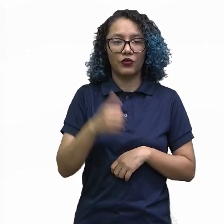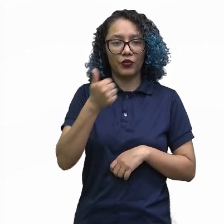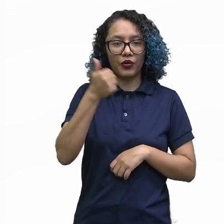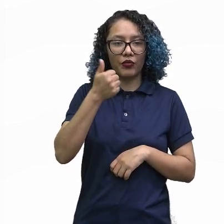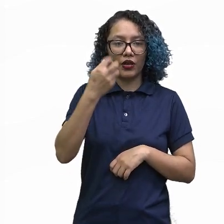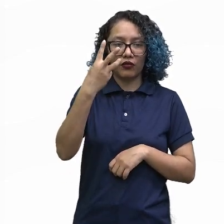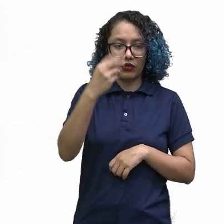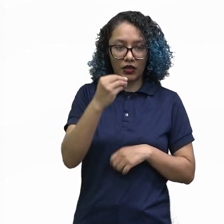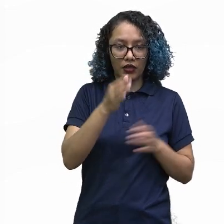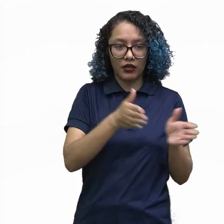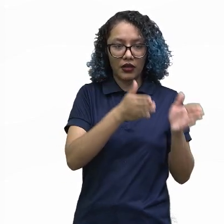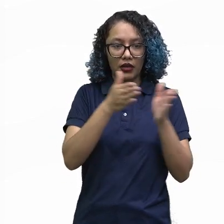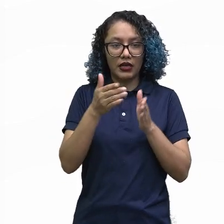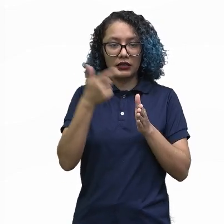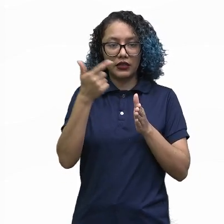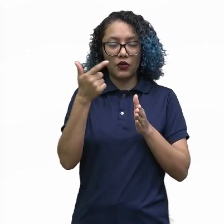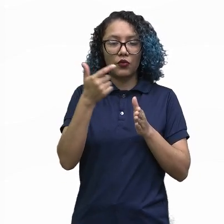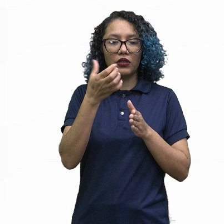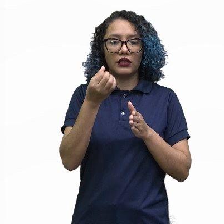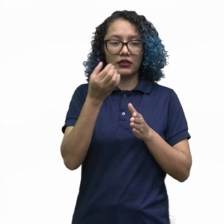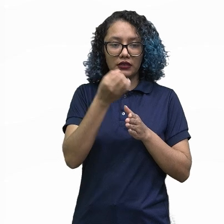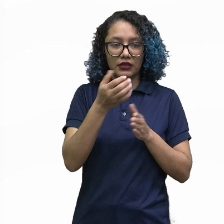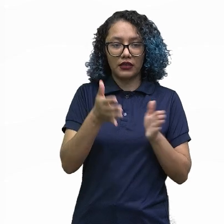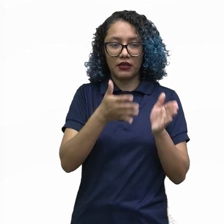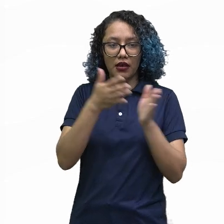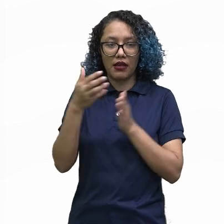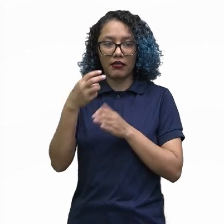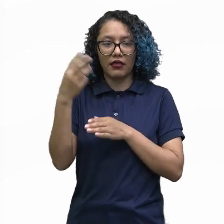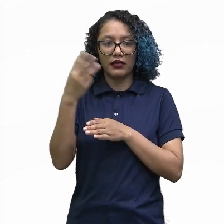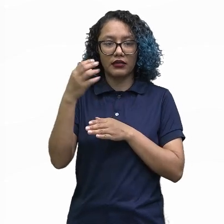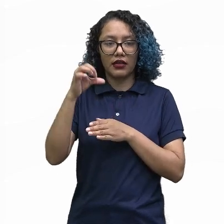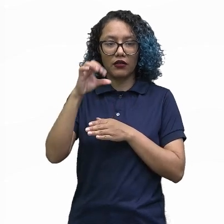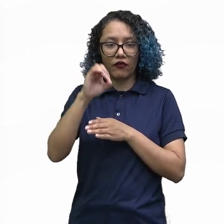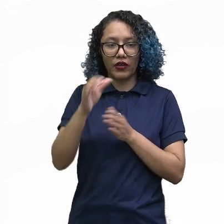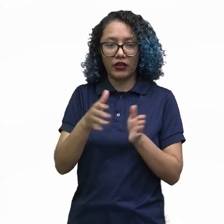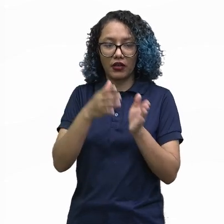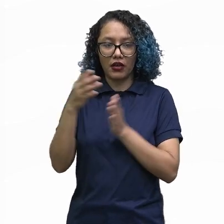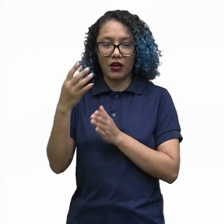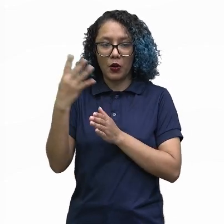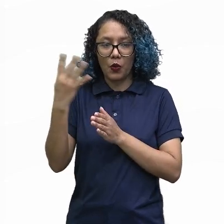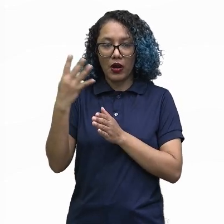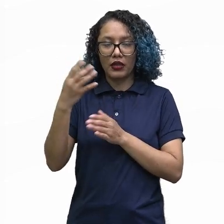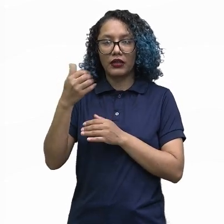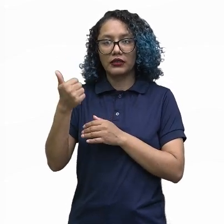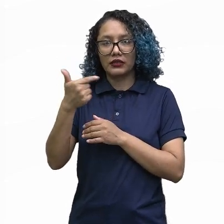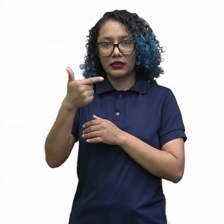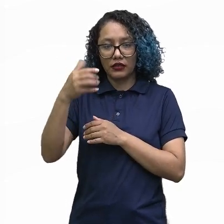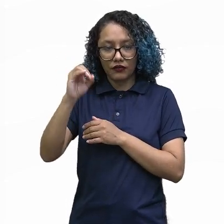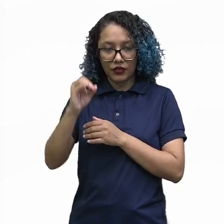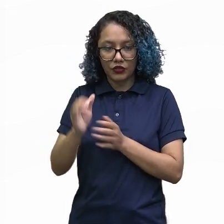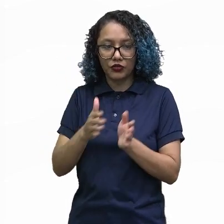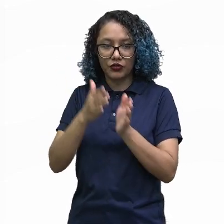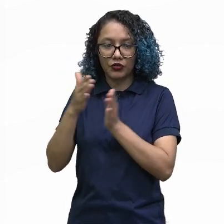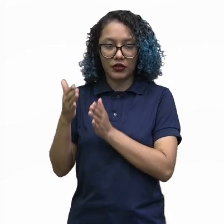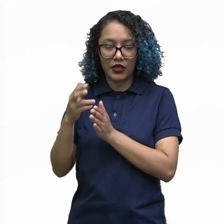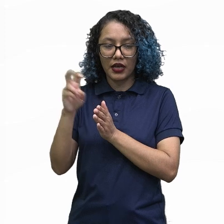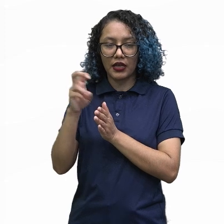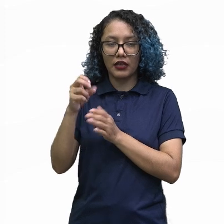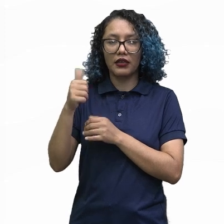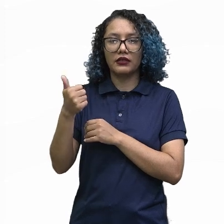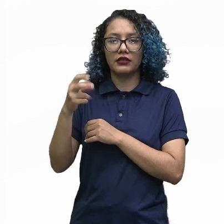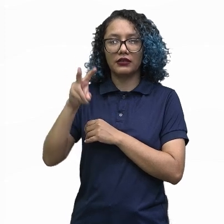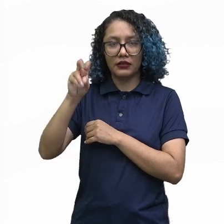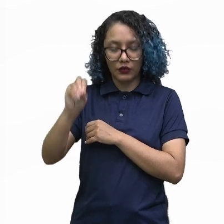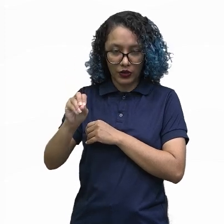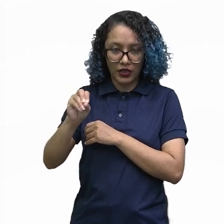60 a segunda, 90 a terceira meia-vida, 120 a quarta meia-vida e 150 a quinta meia-vida,